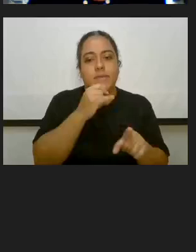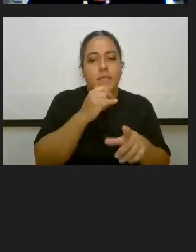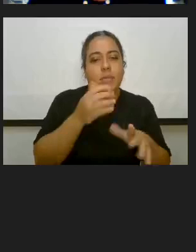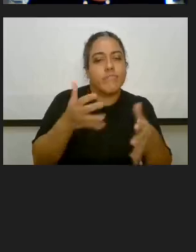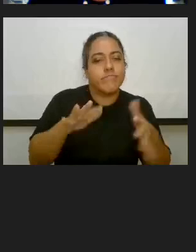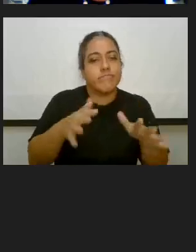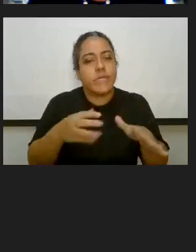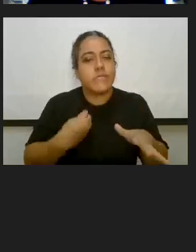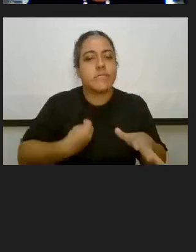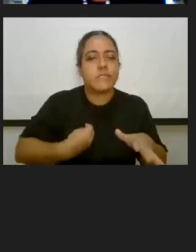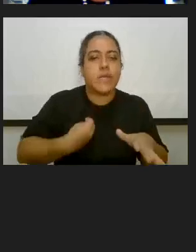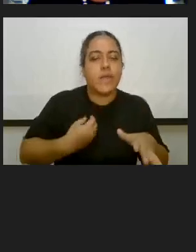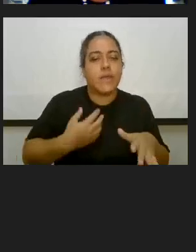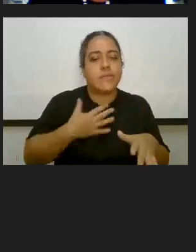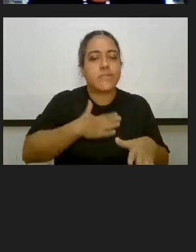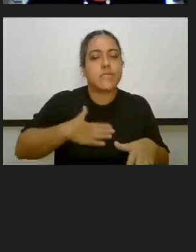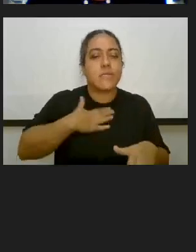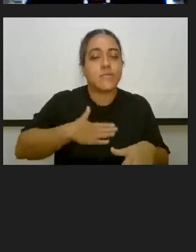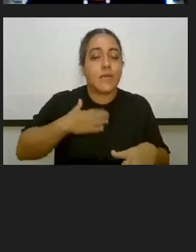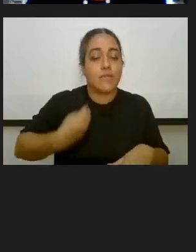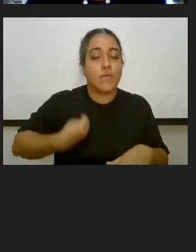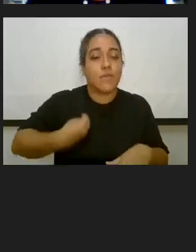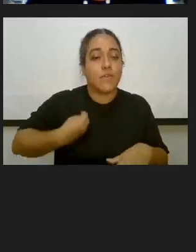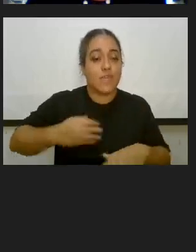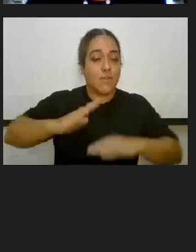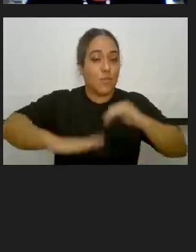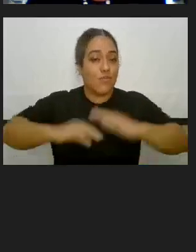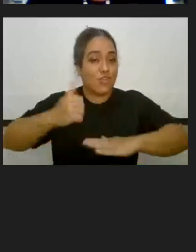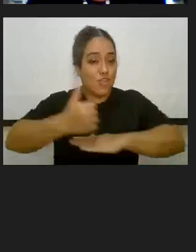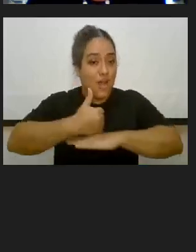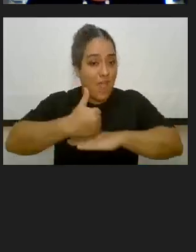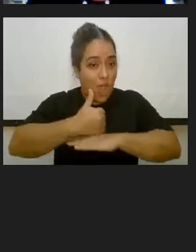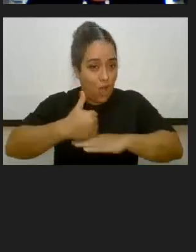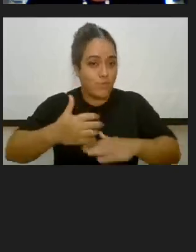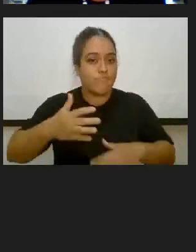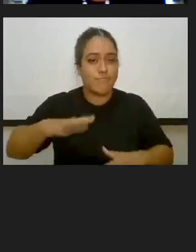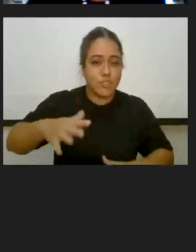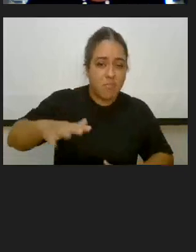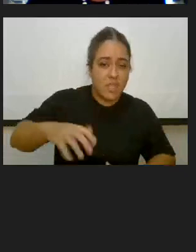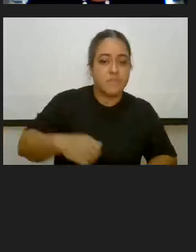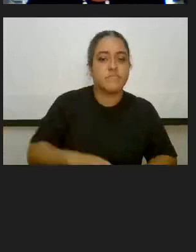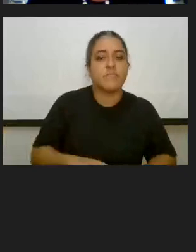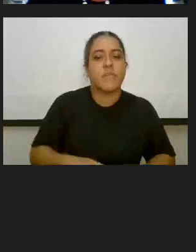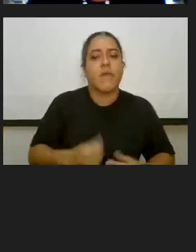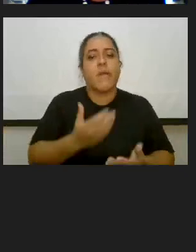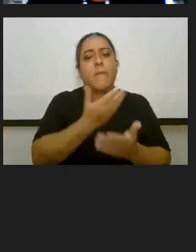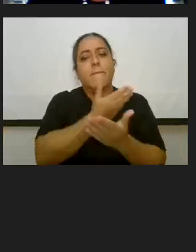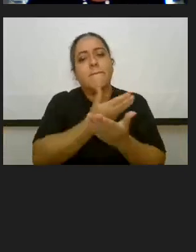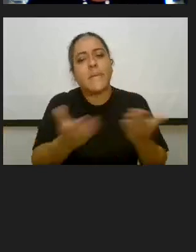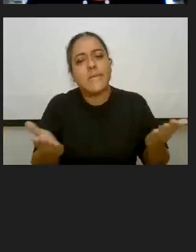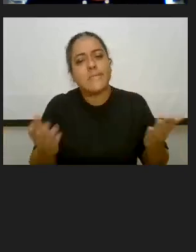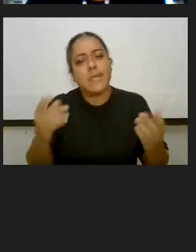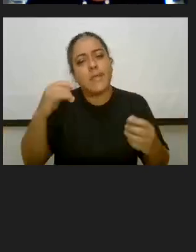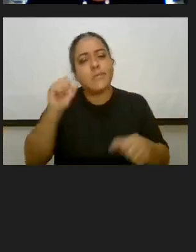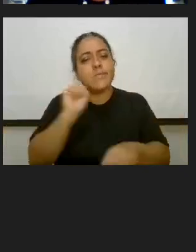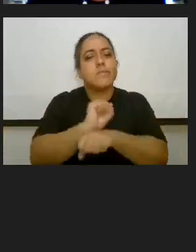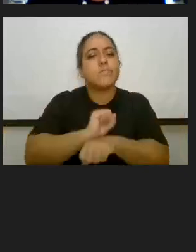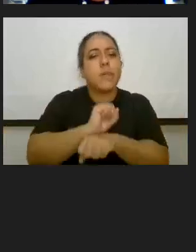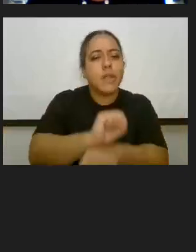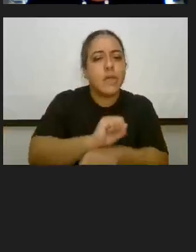em relação à vida profissional. Desesperançado, nervoso, nervosa,